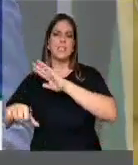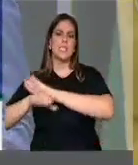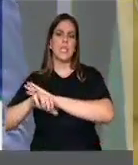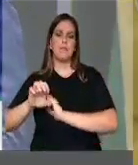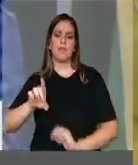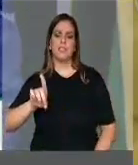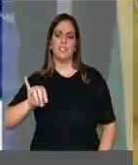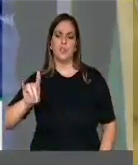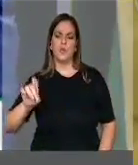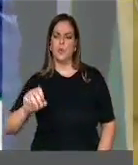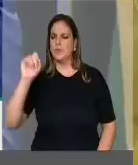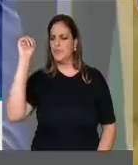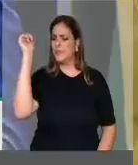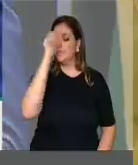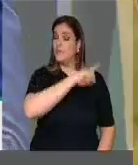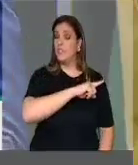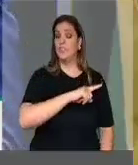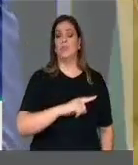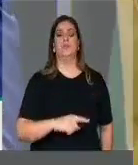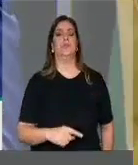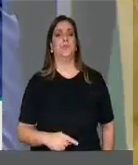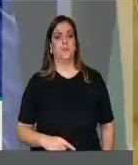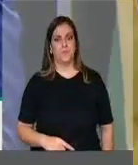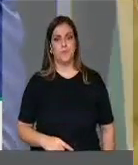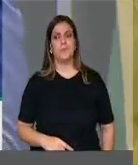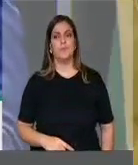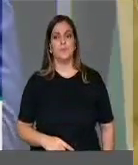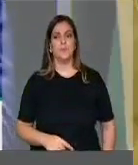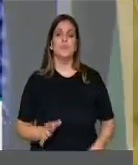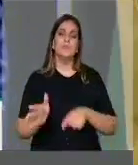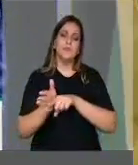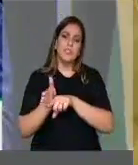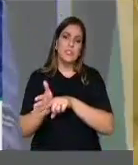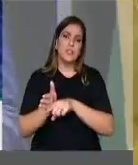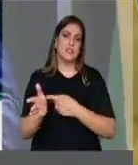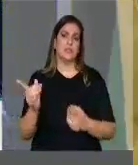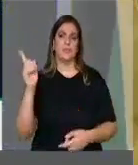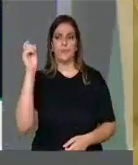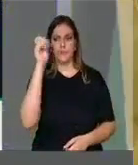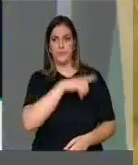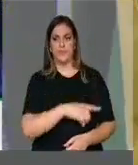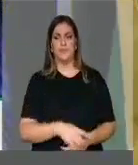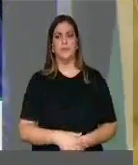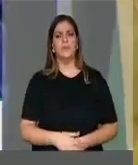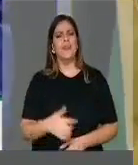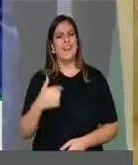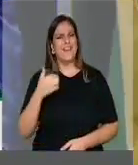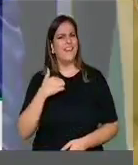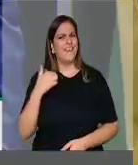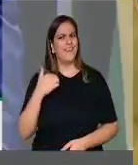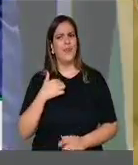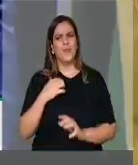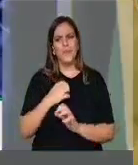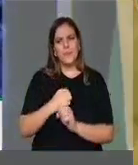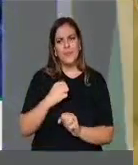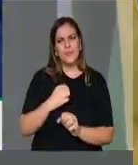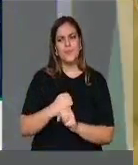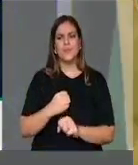cadeia e dificulta muito essa questão da investigação desses crimes. Eu fiz uma conta, eu vou usar aqui o